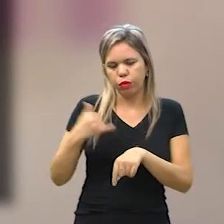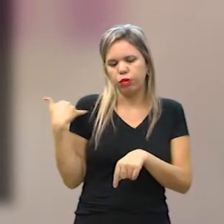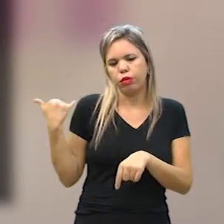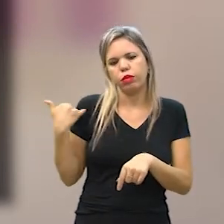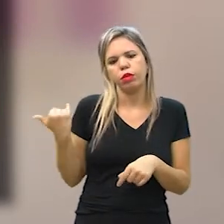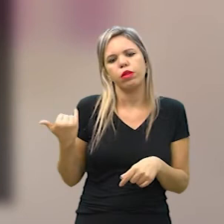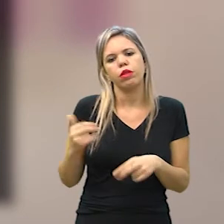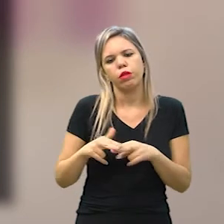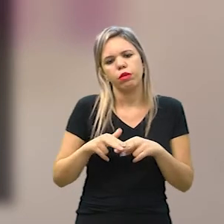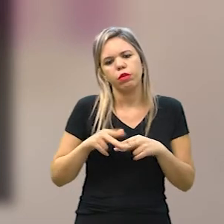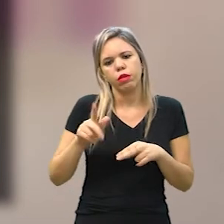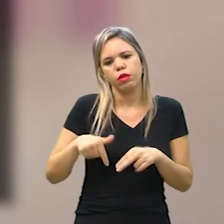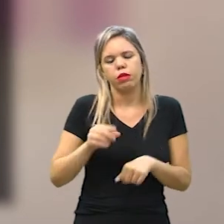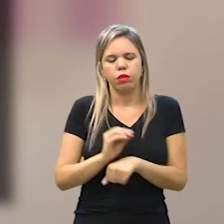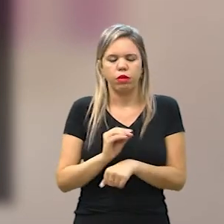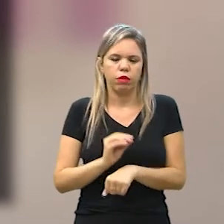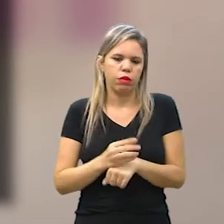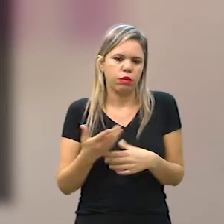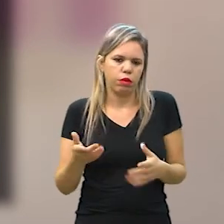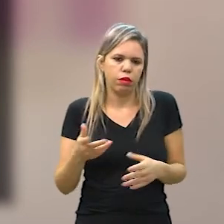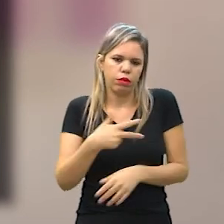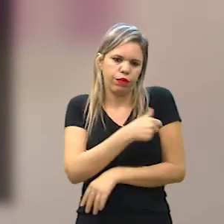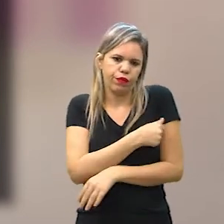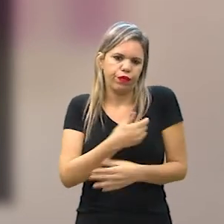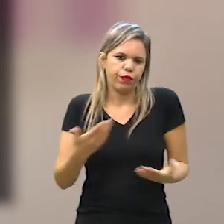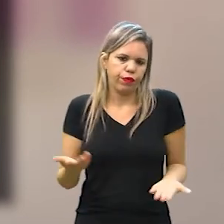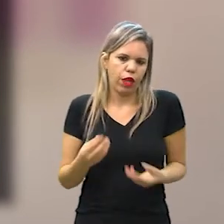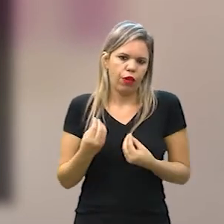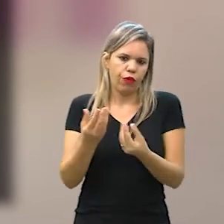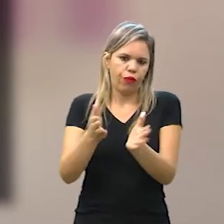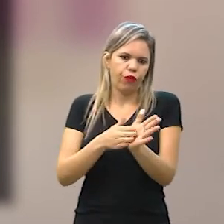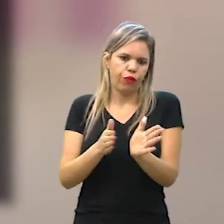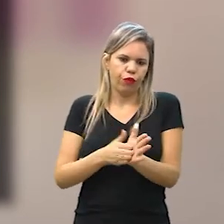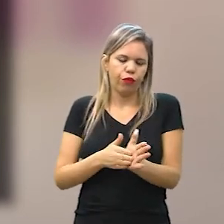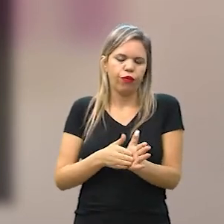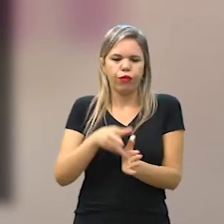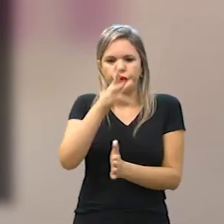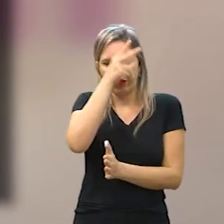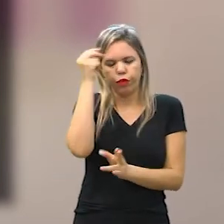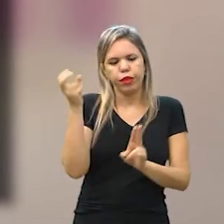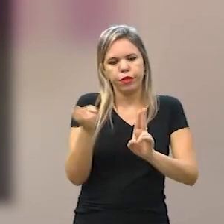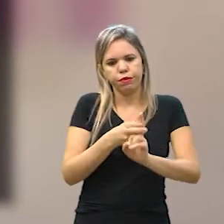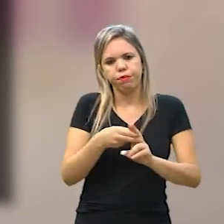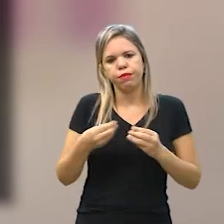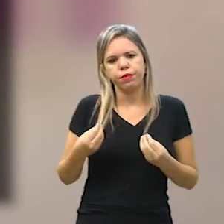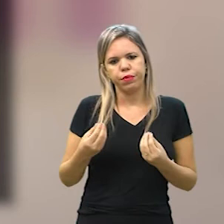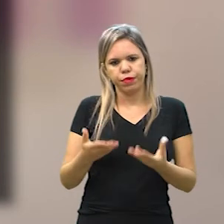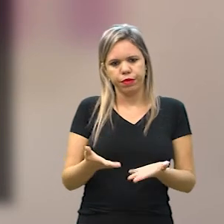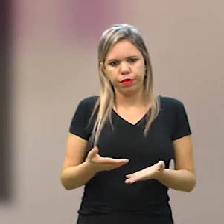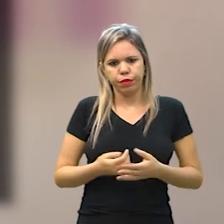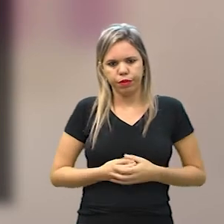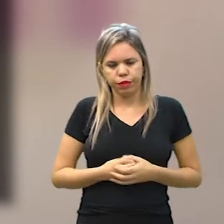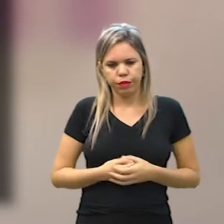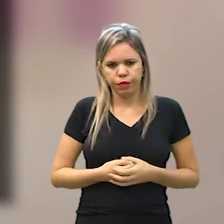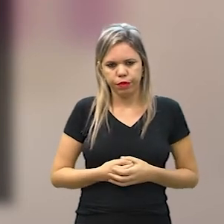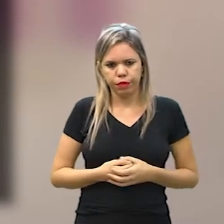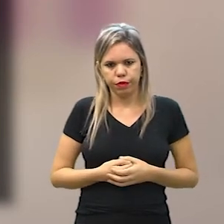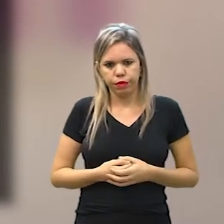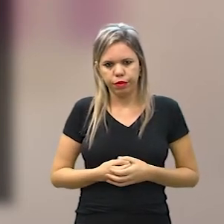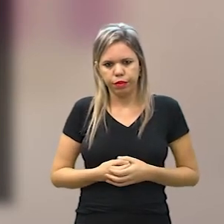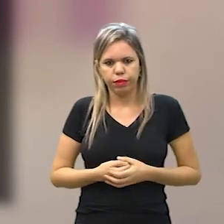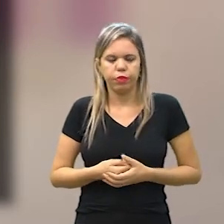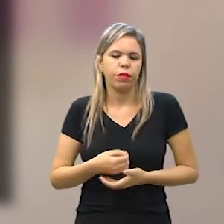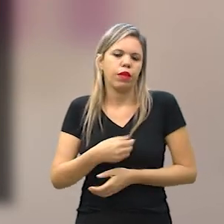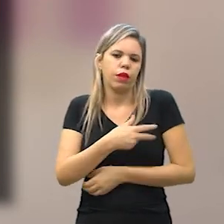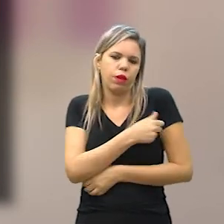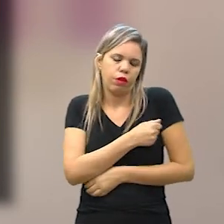nessas faixas etárias. Atualmente, a vacina, né, ela é oferecida pela rede pública para o